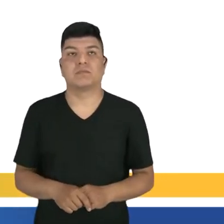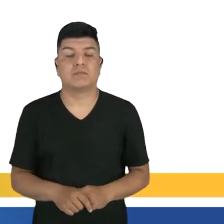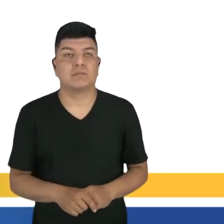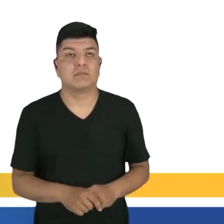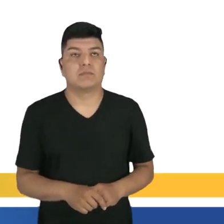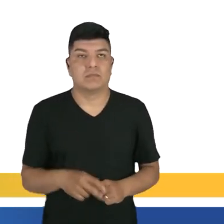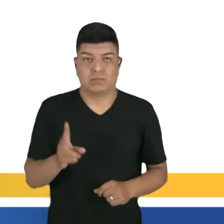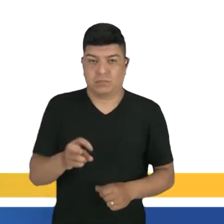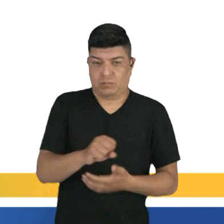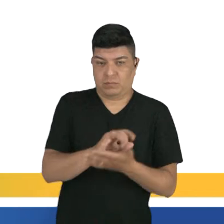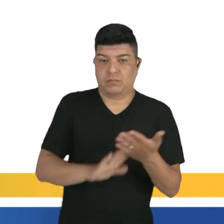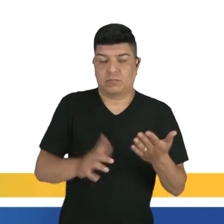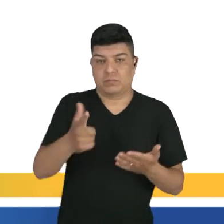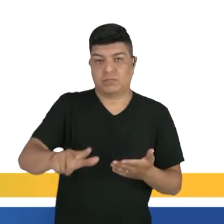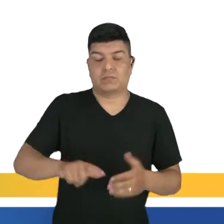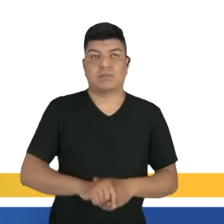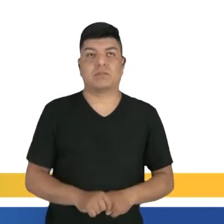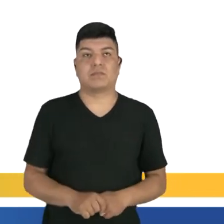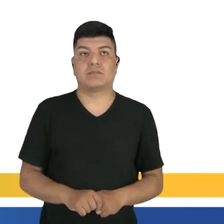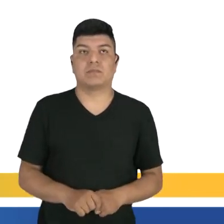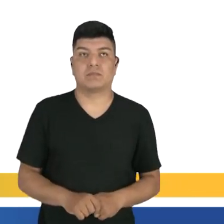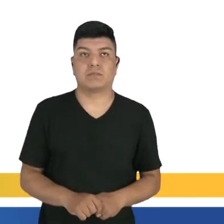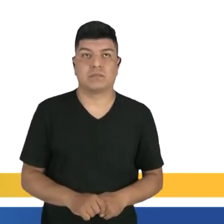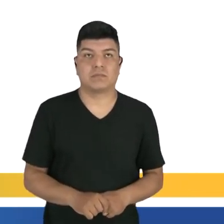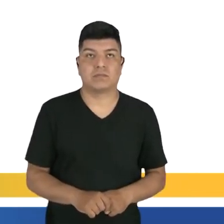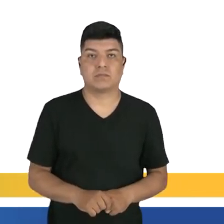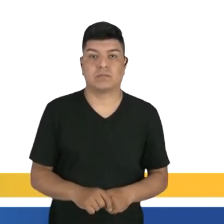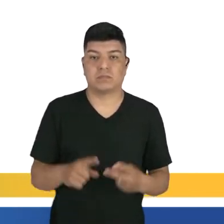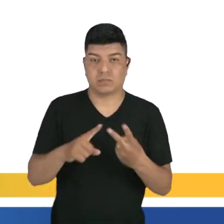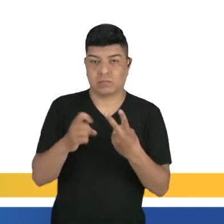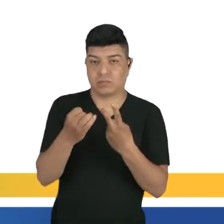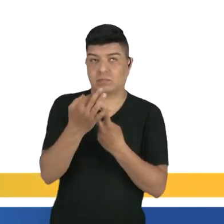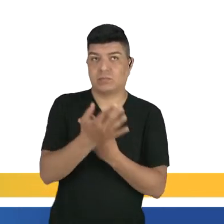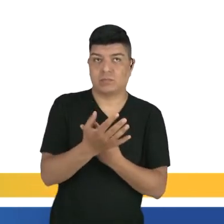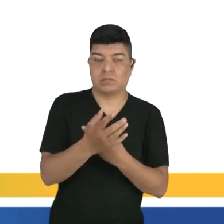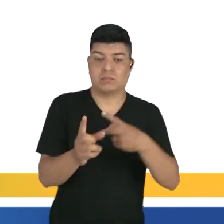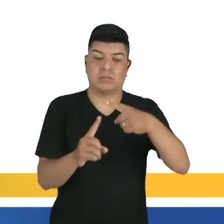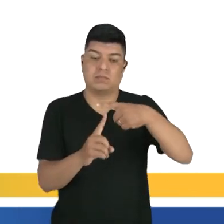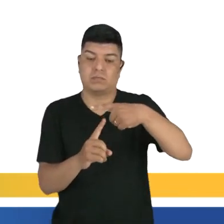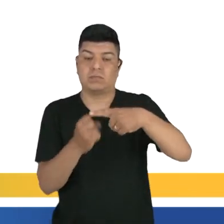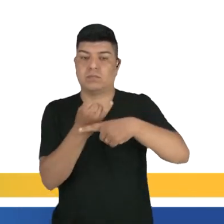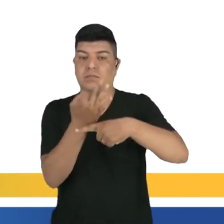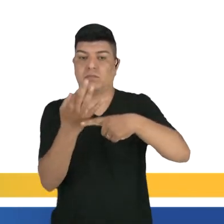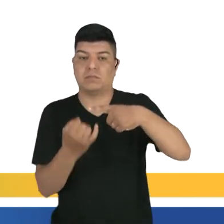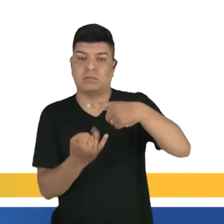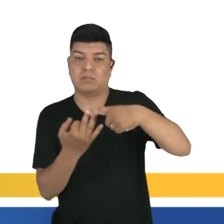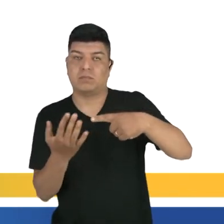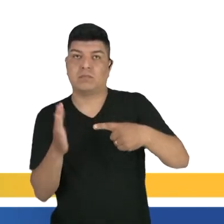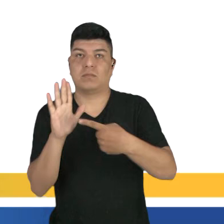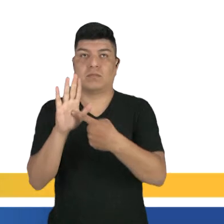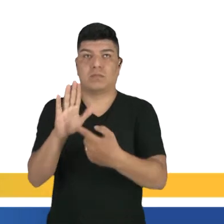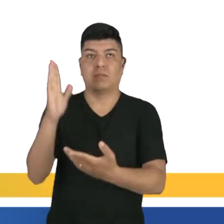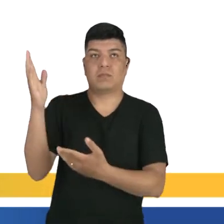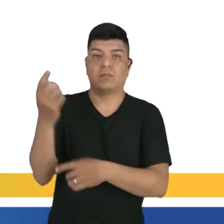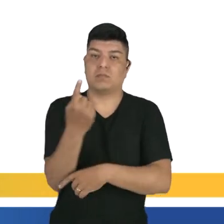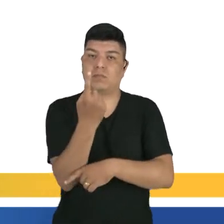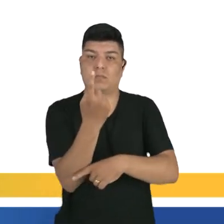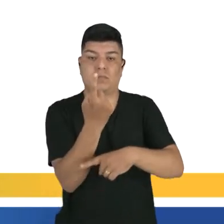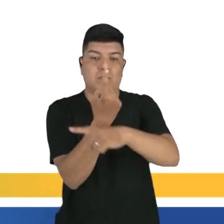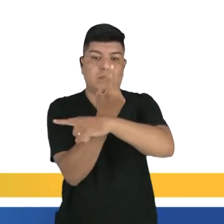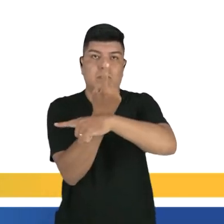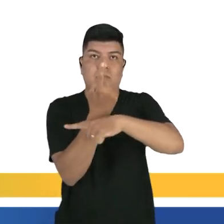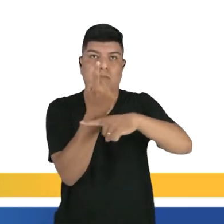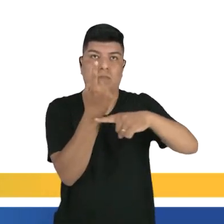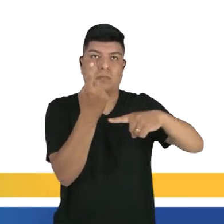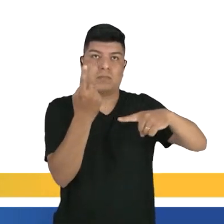Vamos aí para mais um exercício. Vamos racionalizar o denominador da fração a seguir. 1 sobre